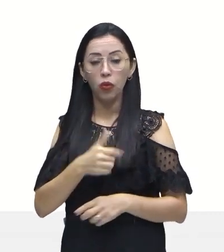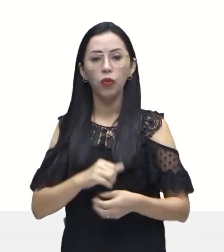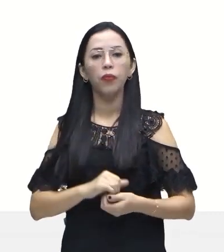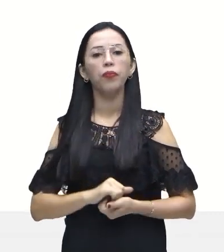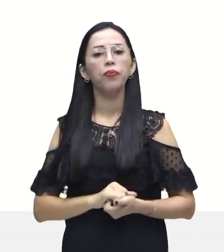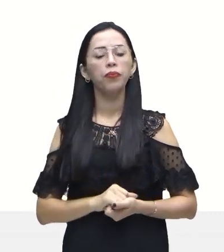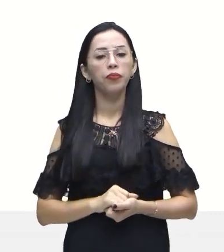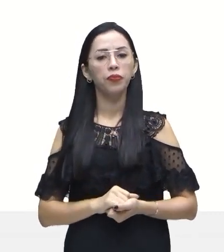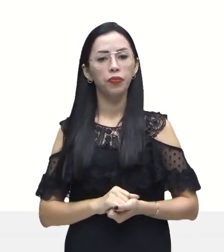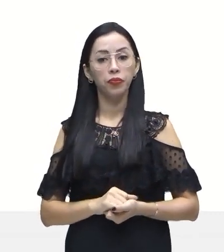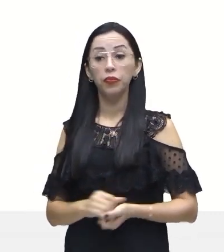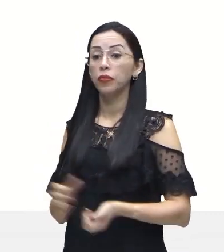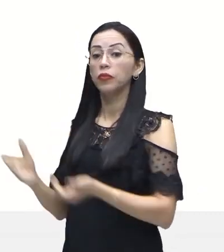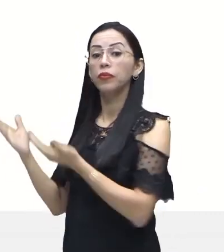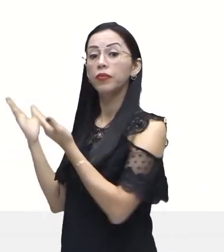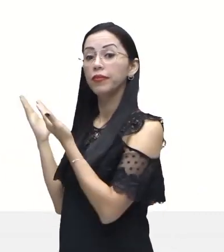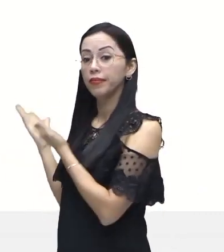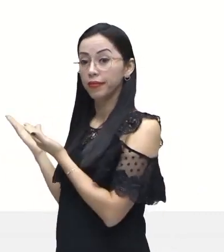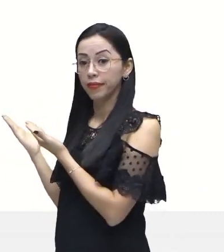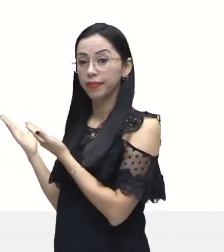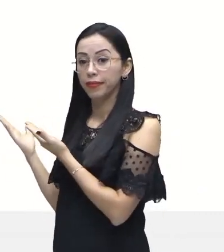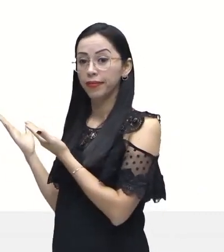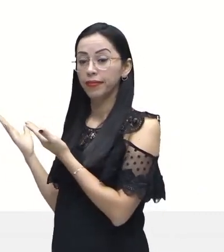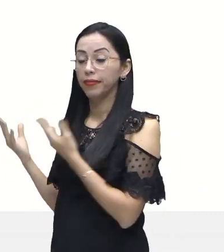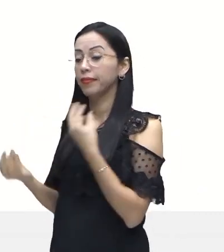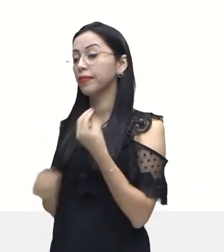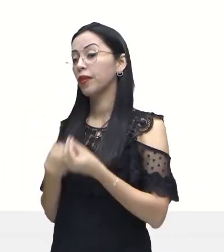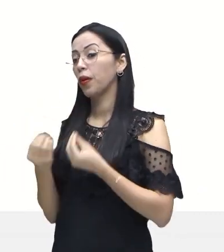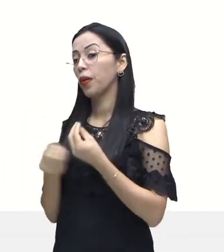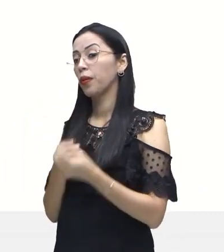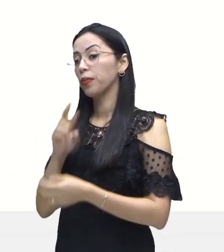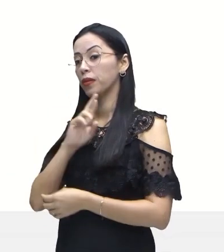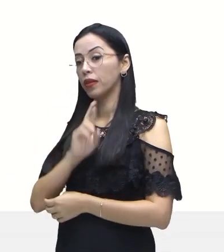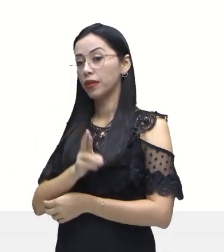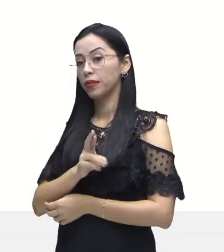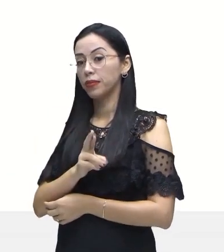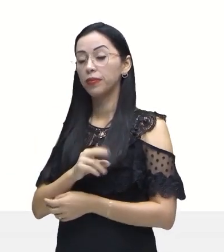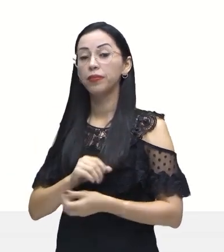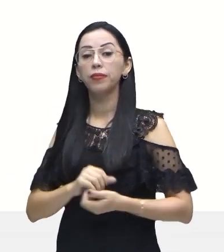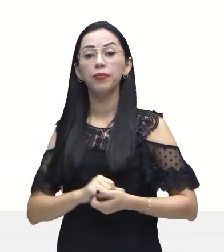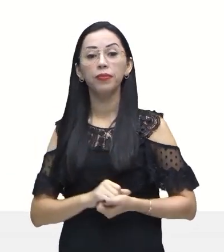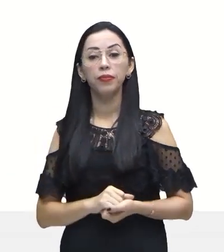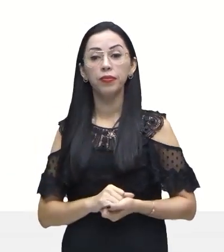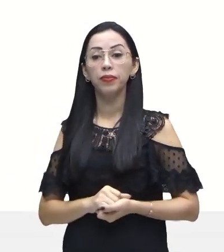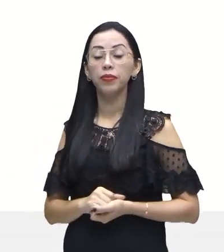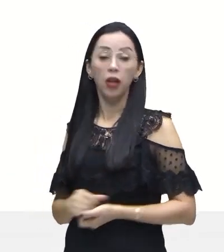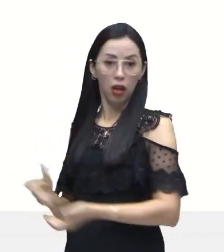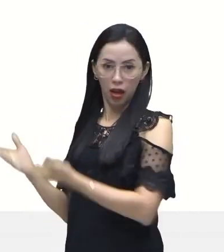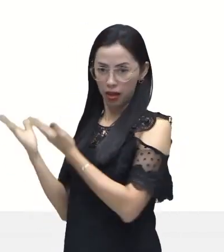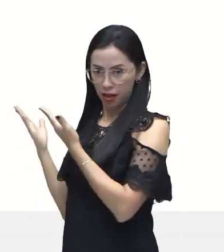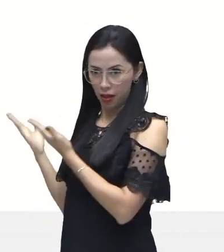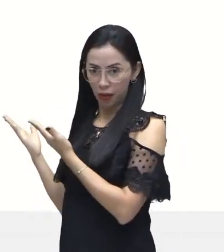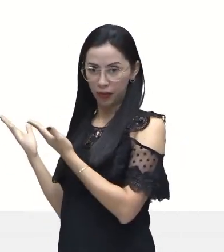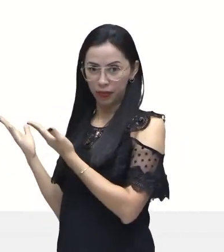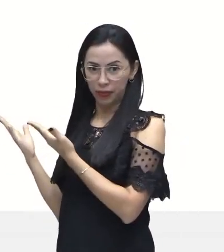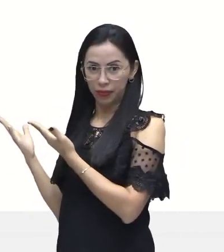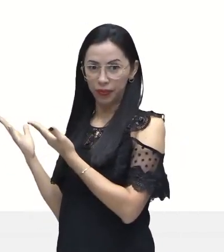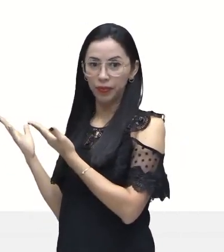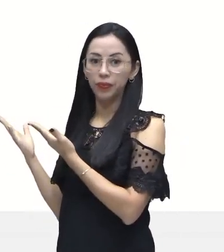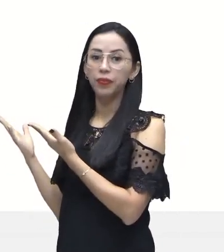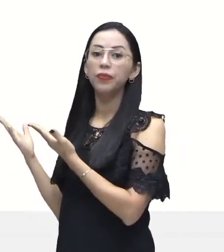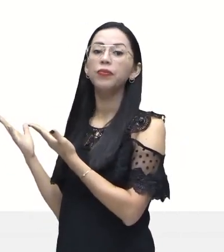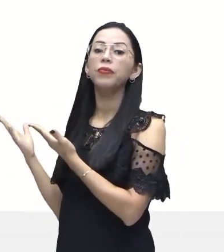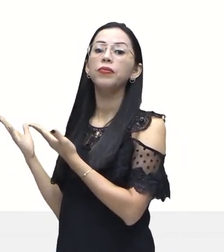12. 2 vezes 2, 0. Como é que eu faço isso, professor? Vamos lá. Então, 2 vezes 0, 0. 6